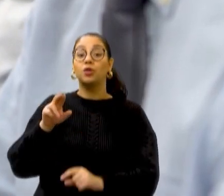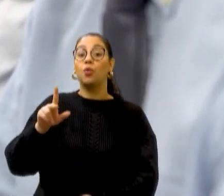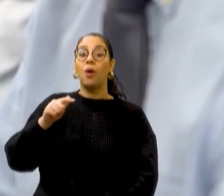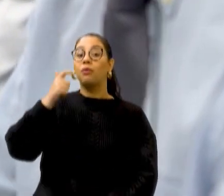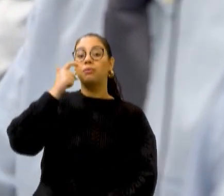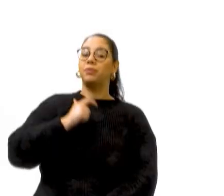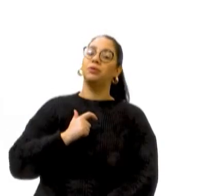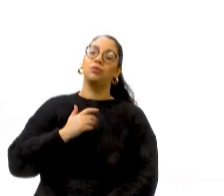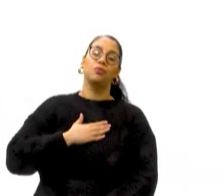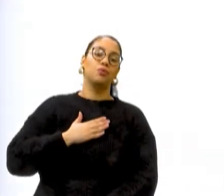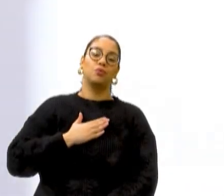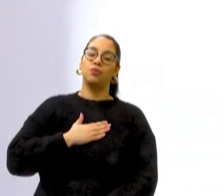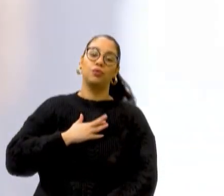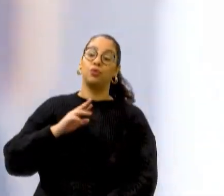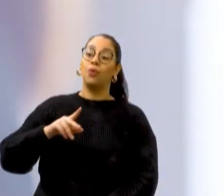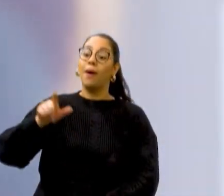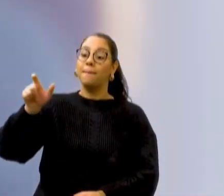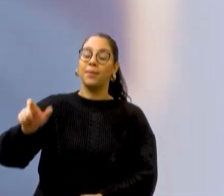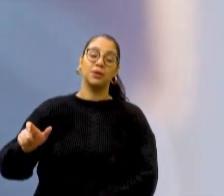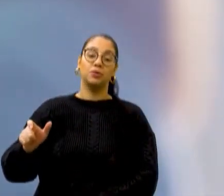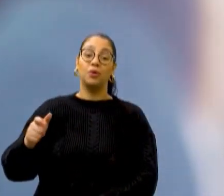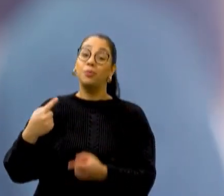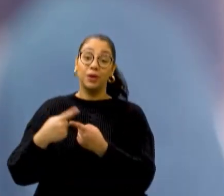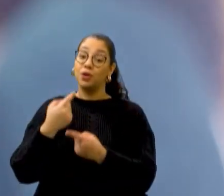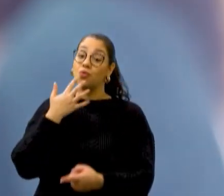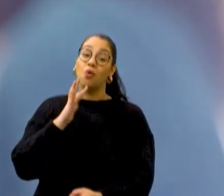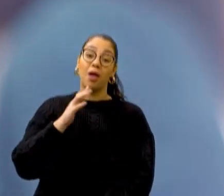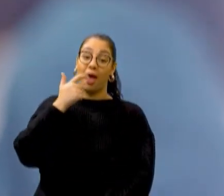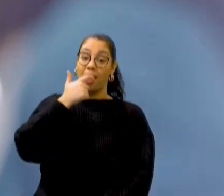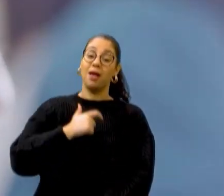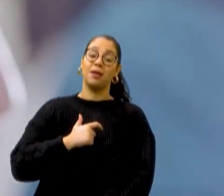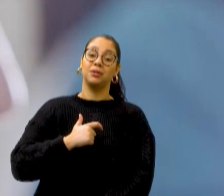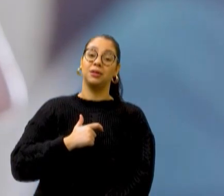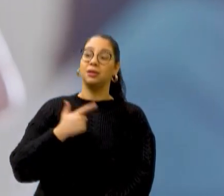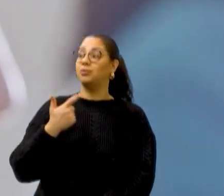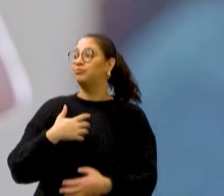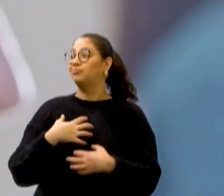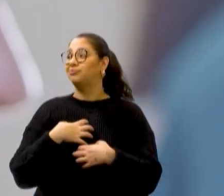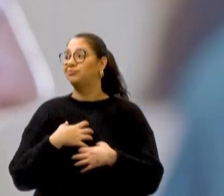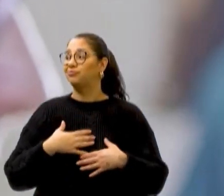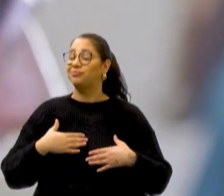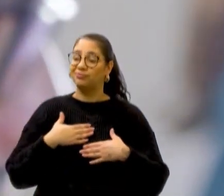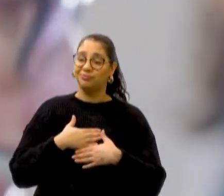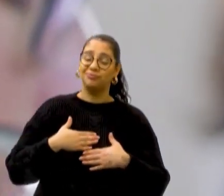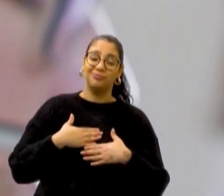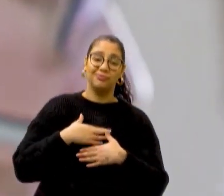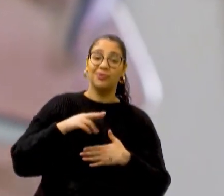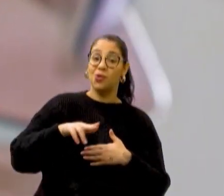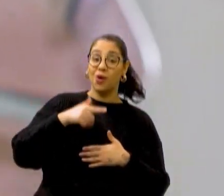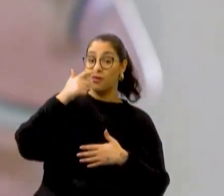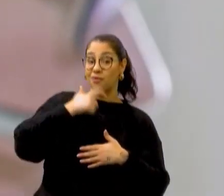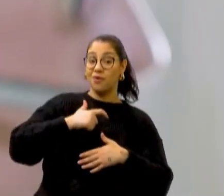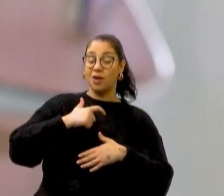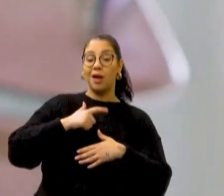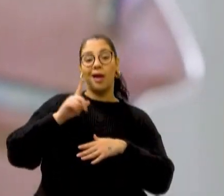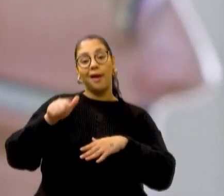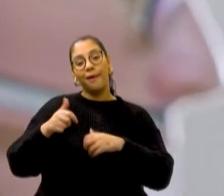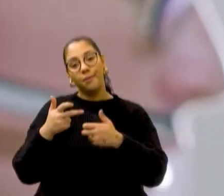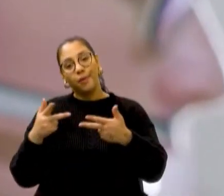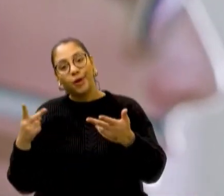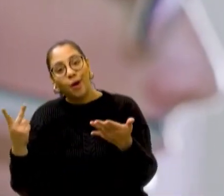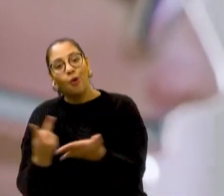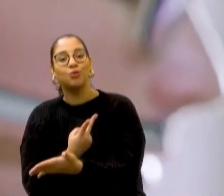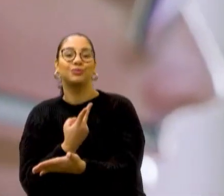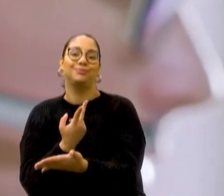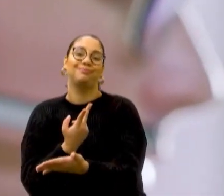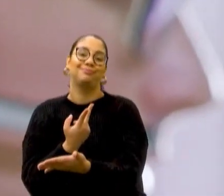é saber não é com você não é a pessoa né ele não te conhece então a insatisfação dele não é com a pessoa é